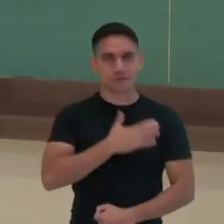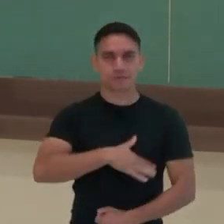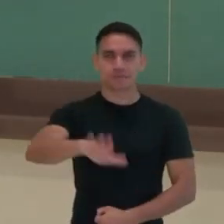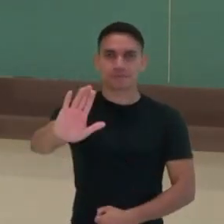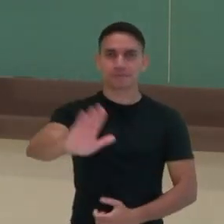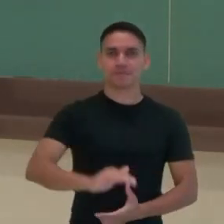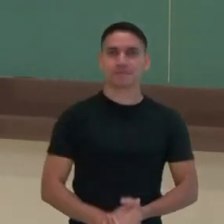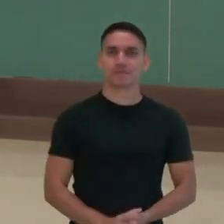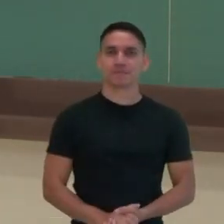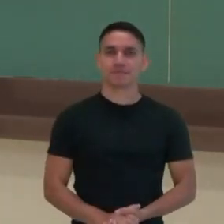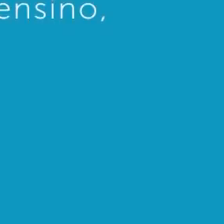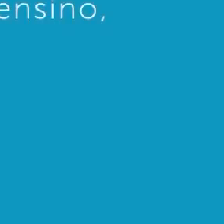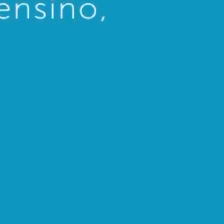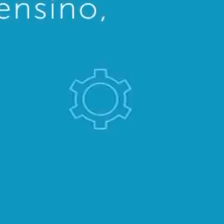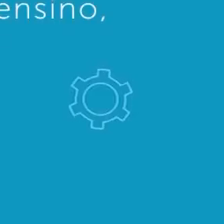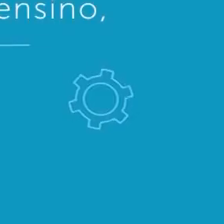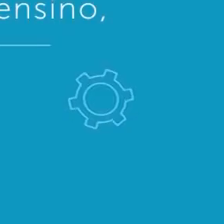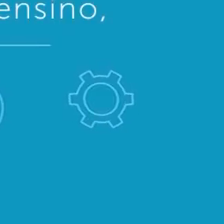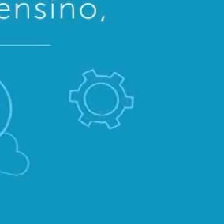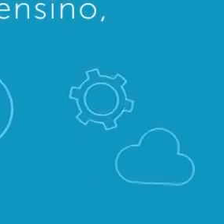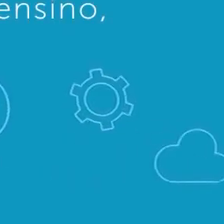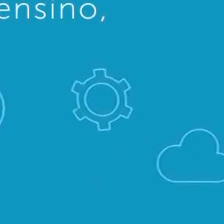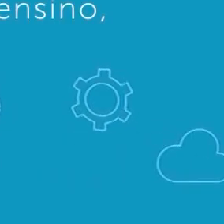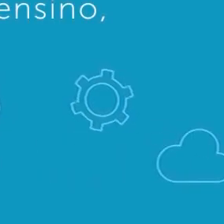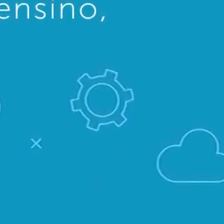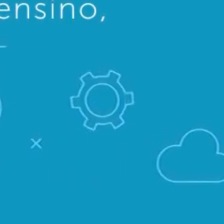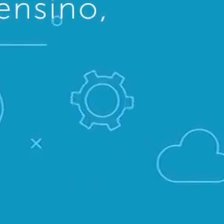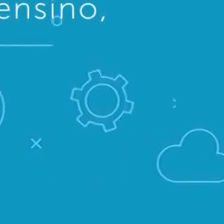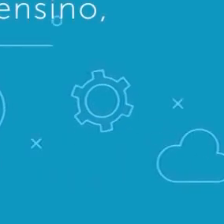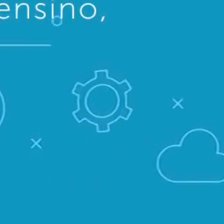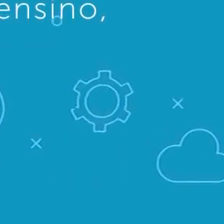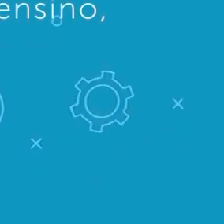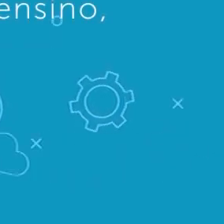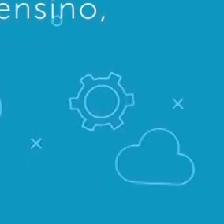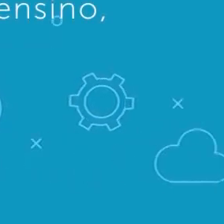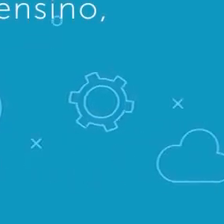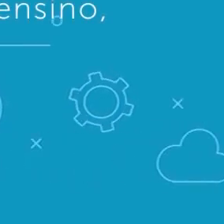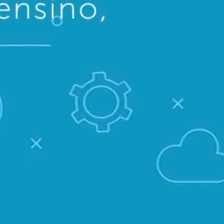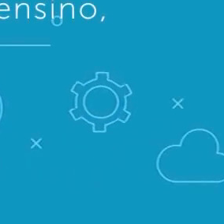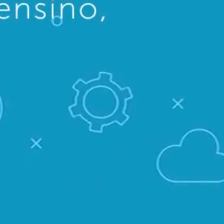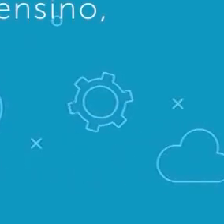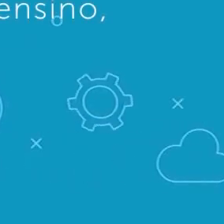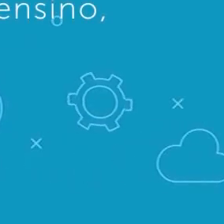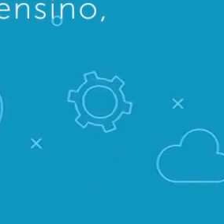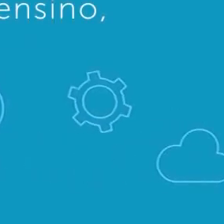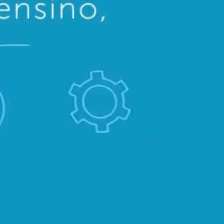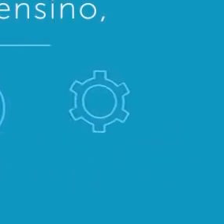gostado e até breve.